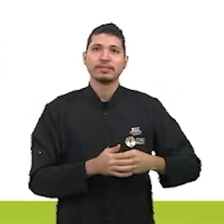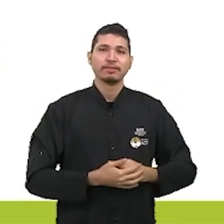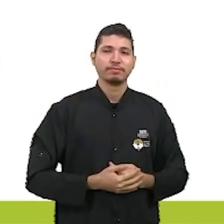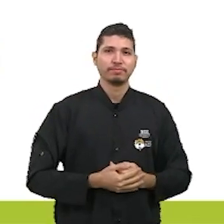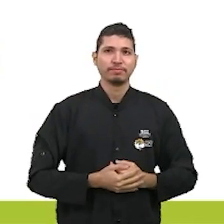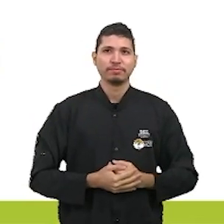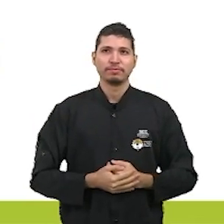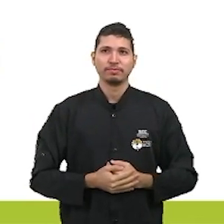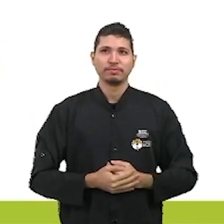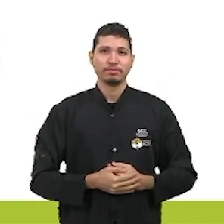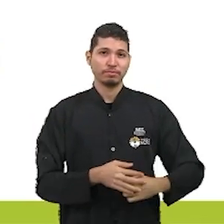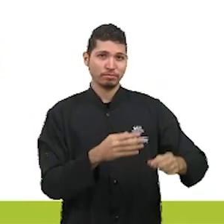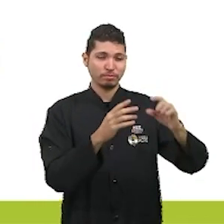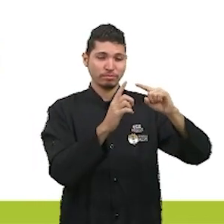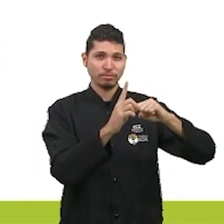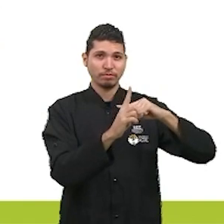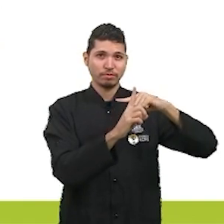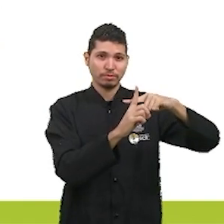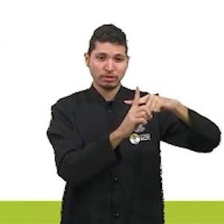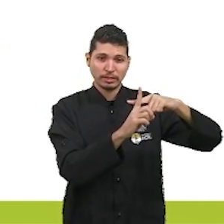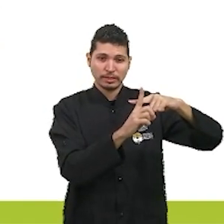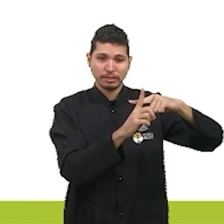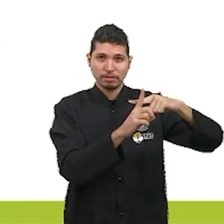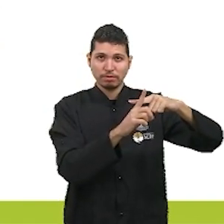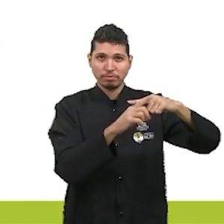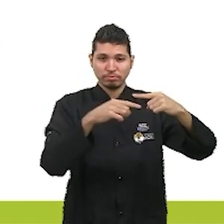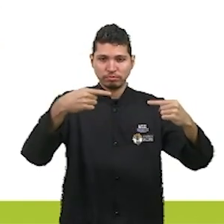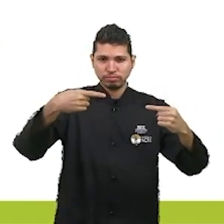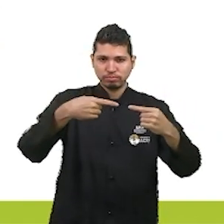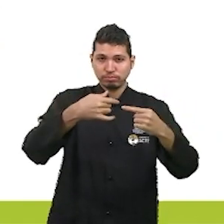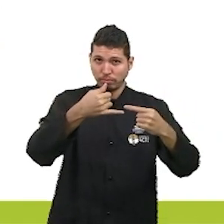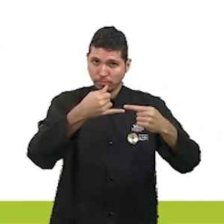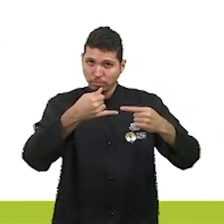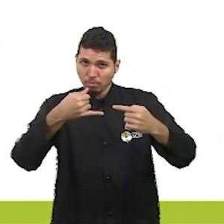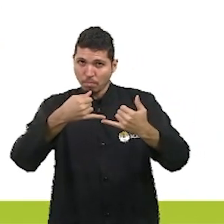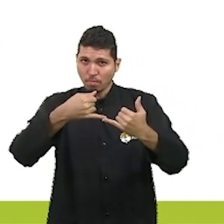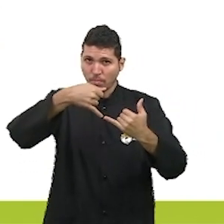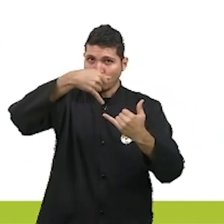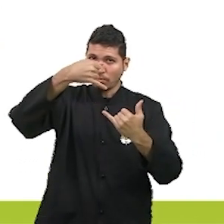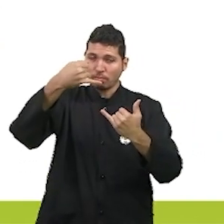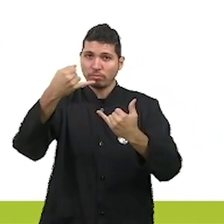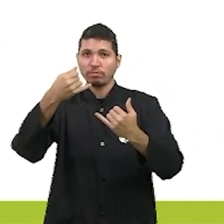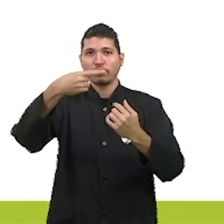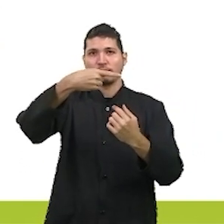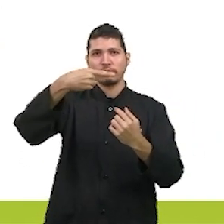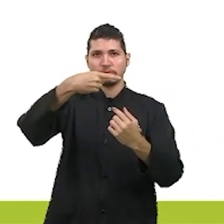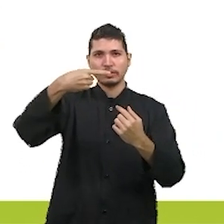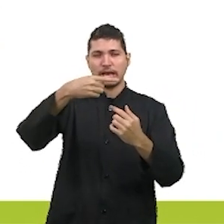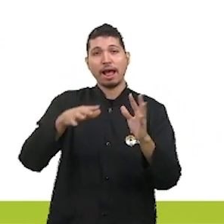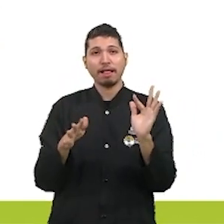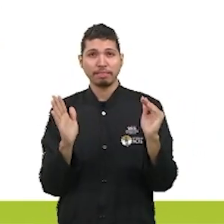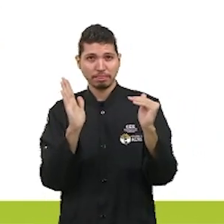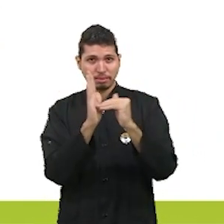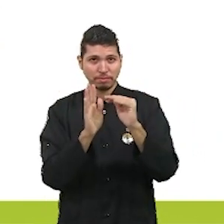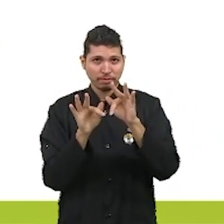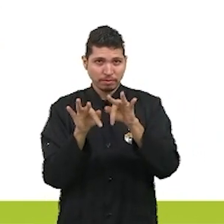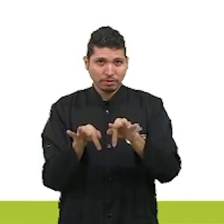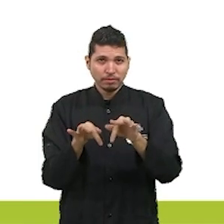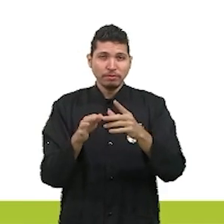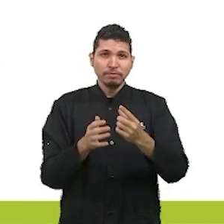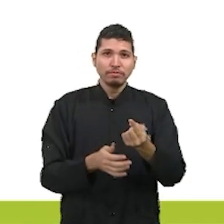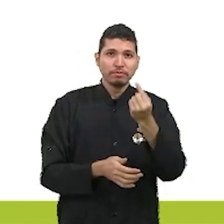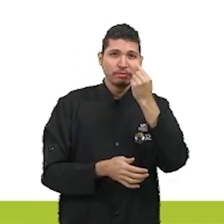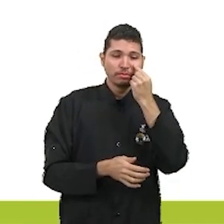aí o polo positivo liga com o polo negativo do outro, e assim sucessivamente até o final. E observe também que